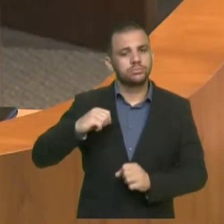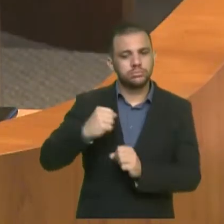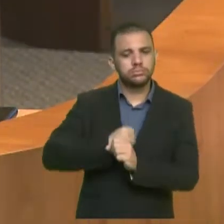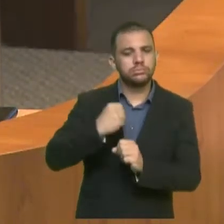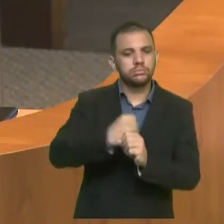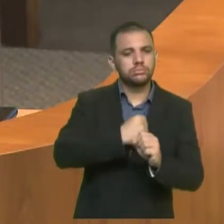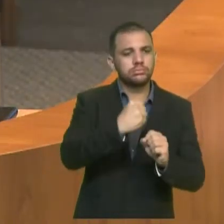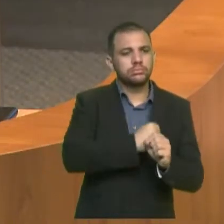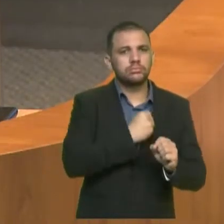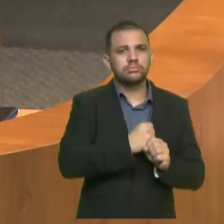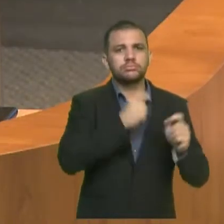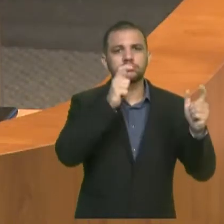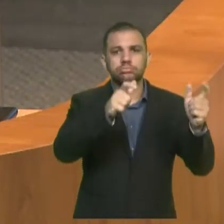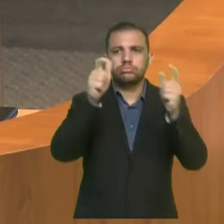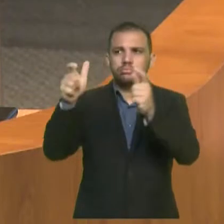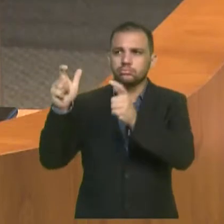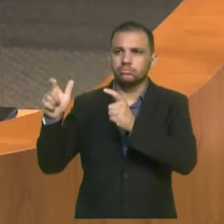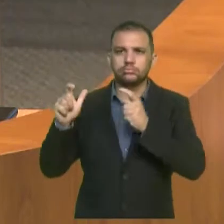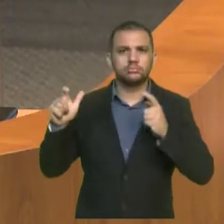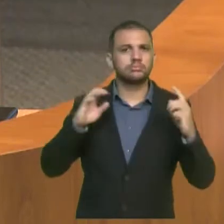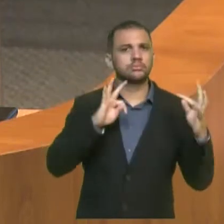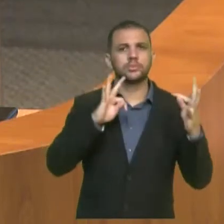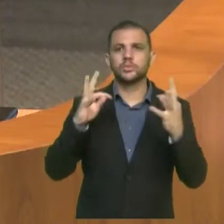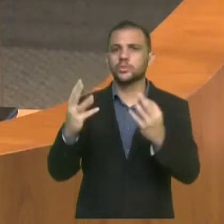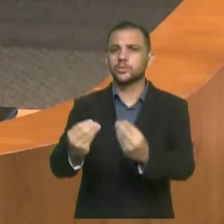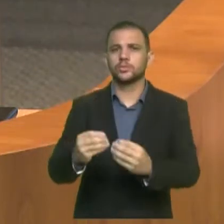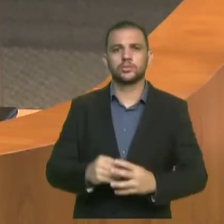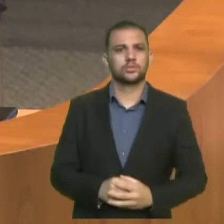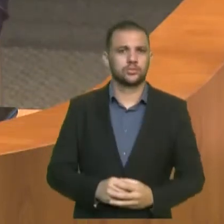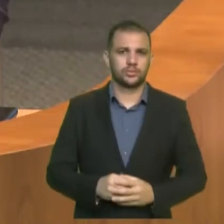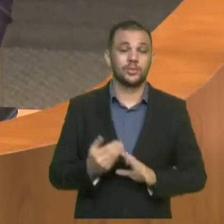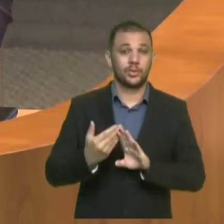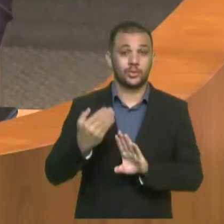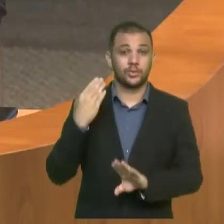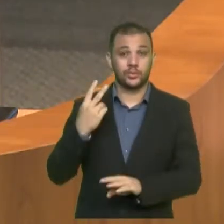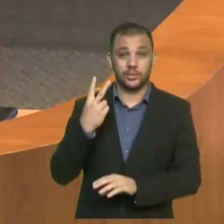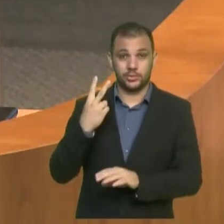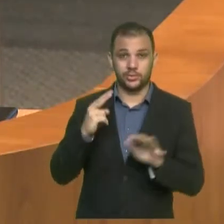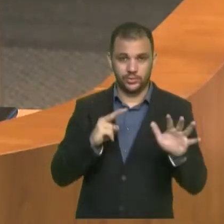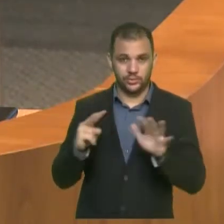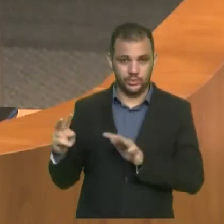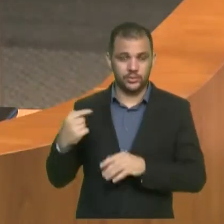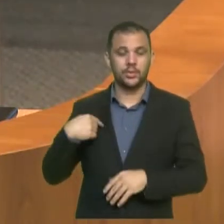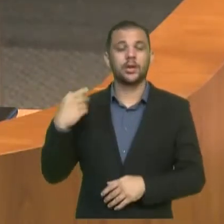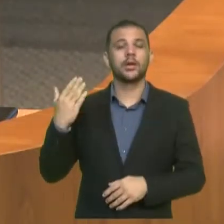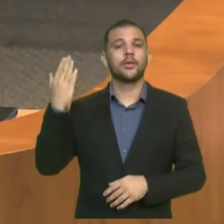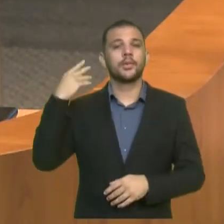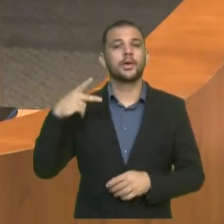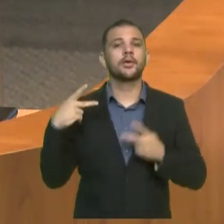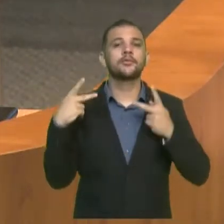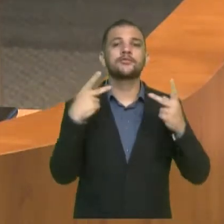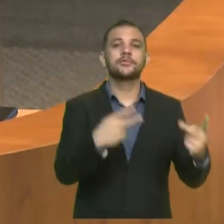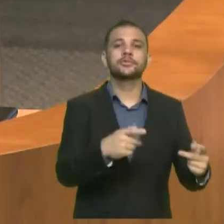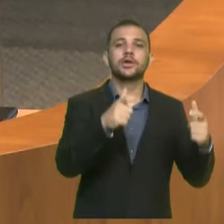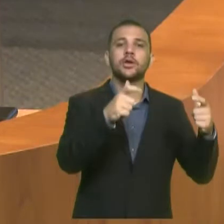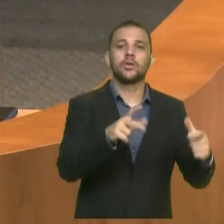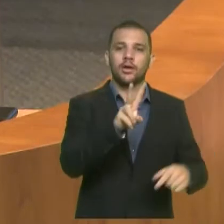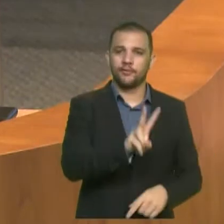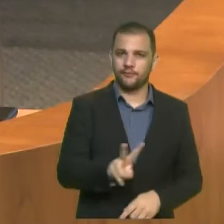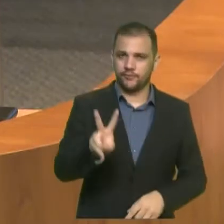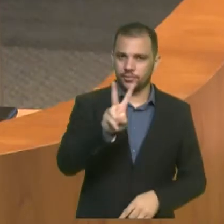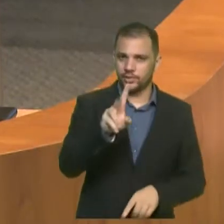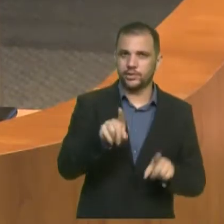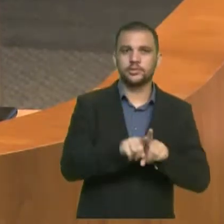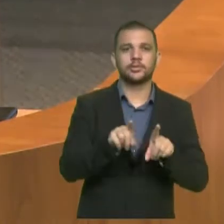lugares. Eu, há 2 semanas, fui ao bairro do Vinhais e do Recanto do Vinhais, bairro onde fui